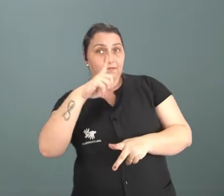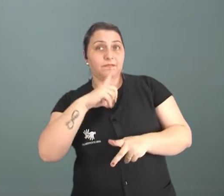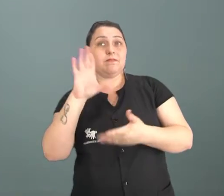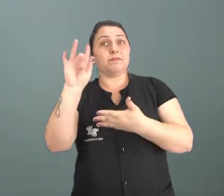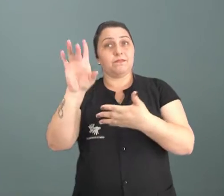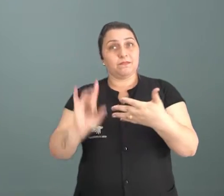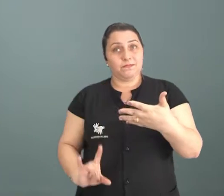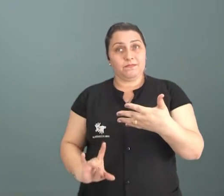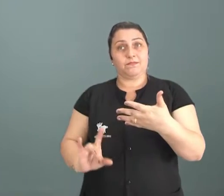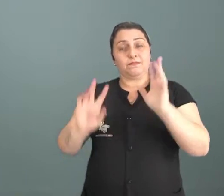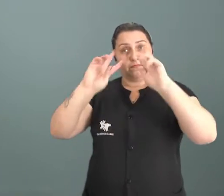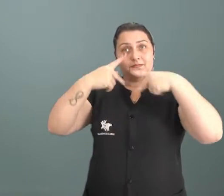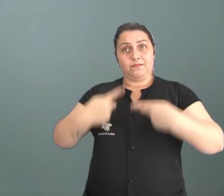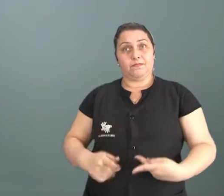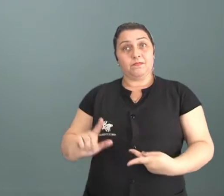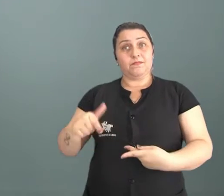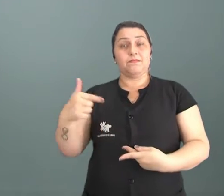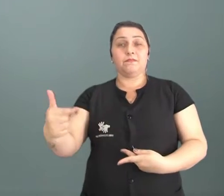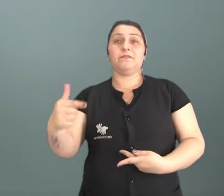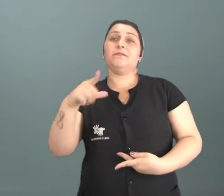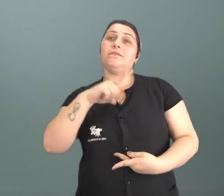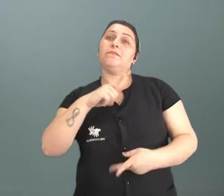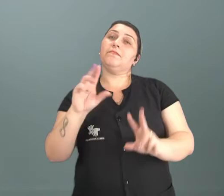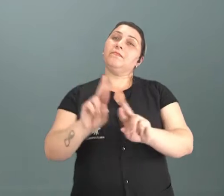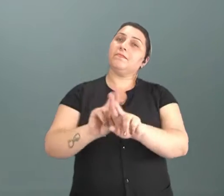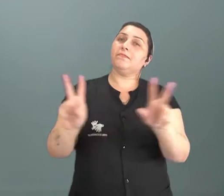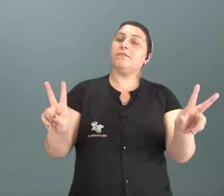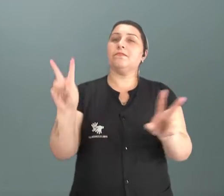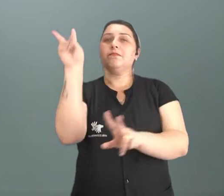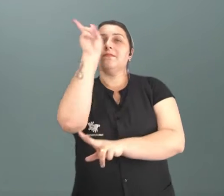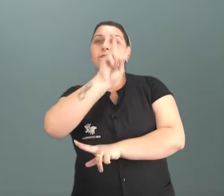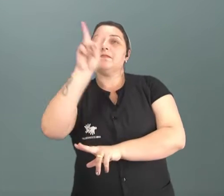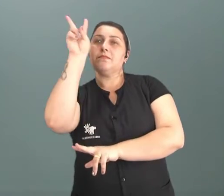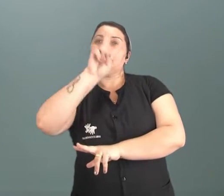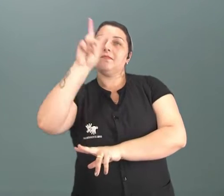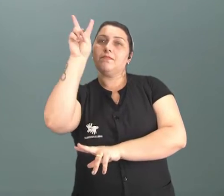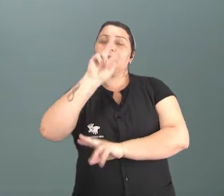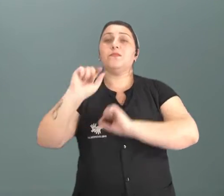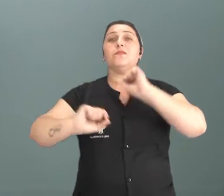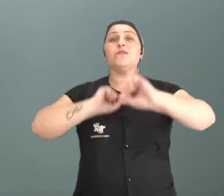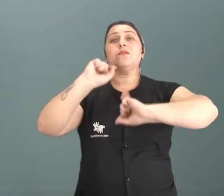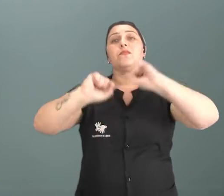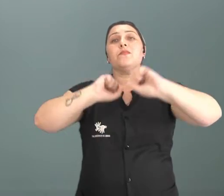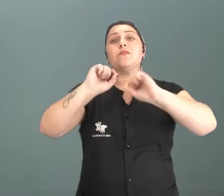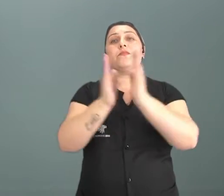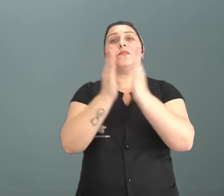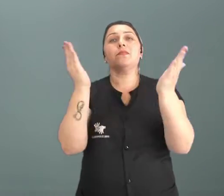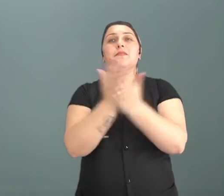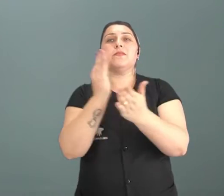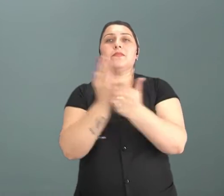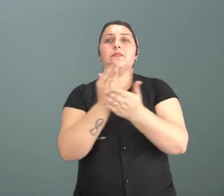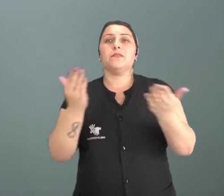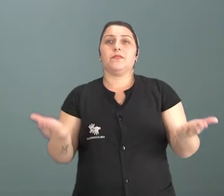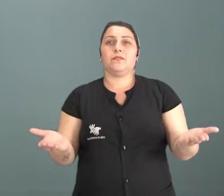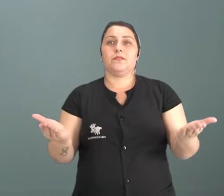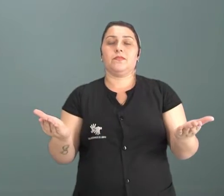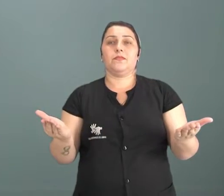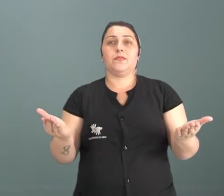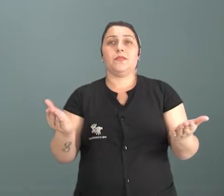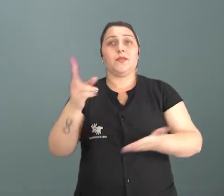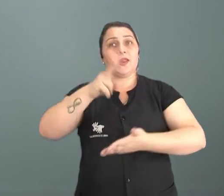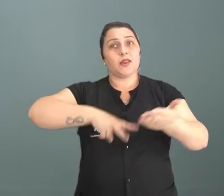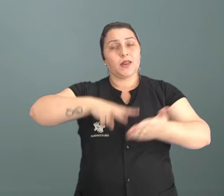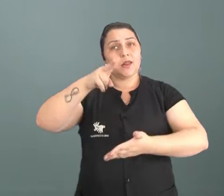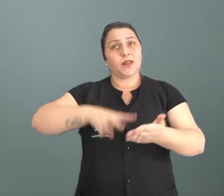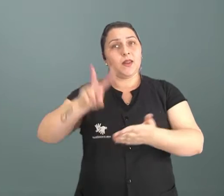ser humano para o outro, tá? E falando dessas diferenças, a gente vai relembrar um pouquinho o que trata desse livro aí. Vamos só fazer a